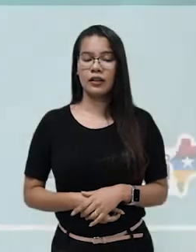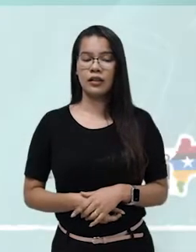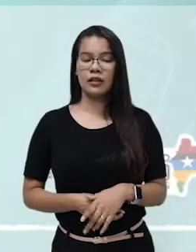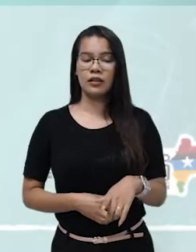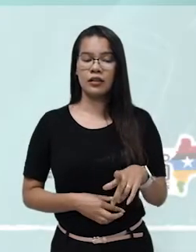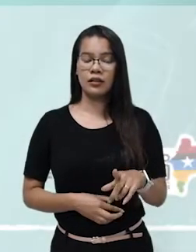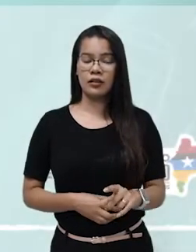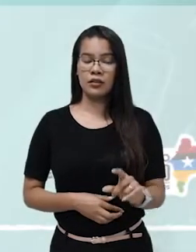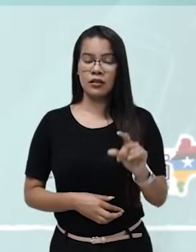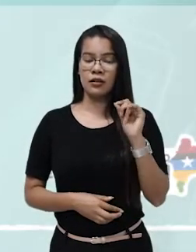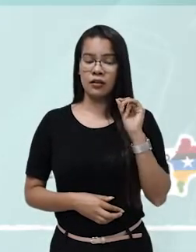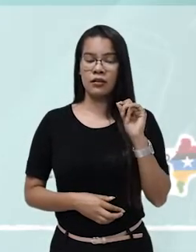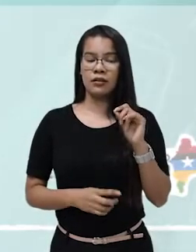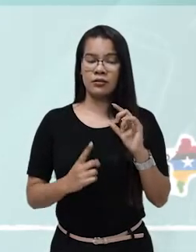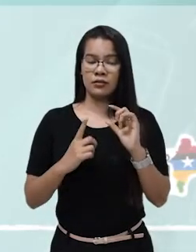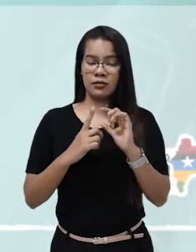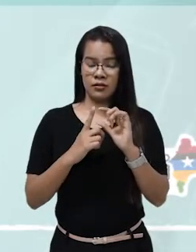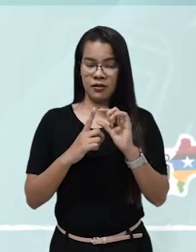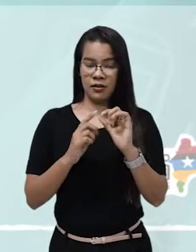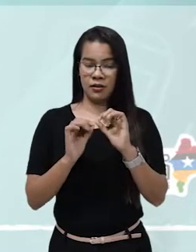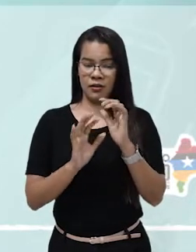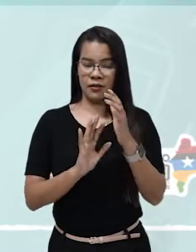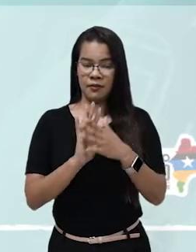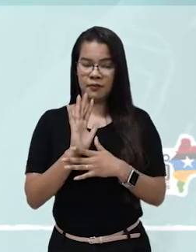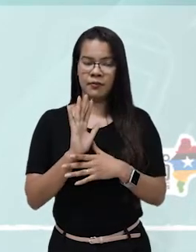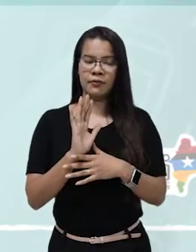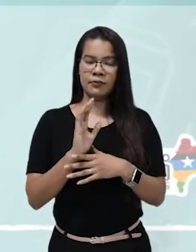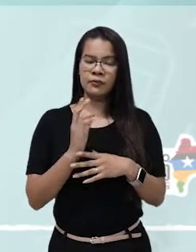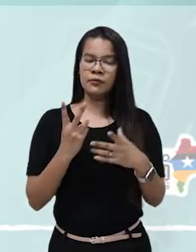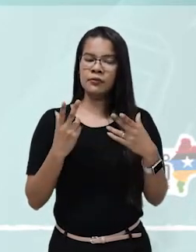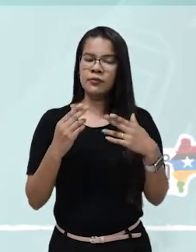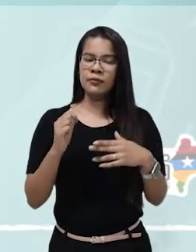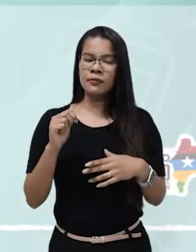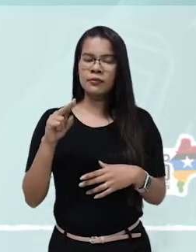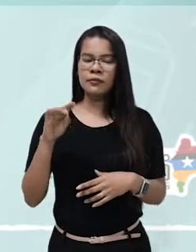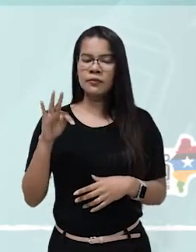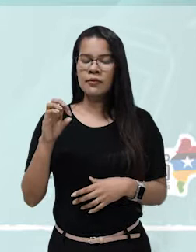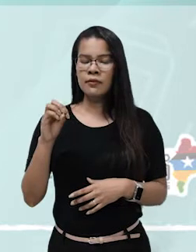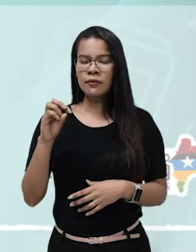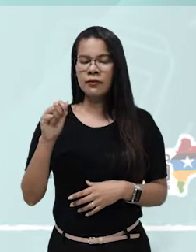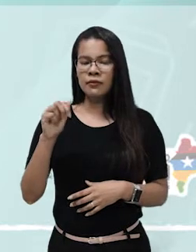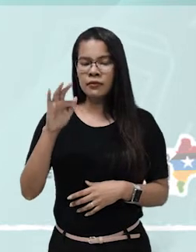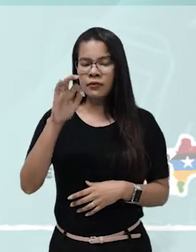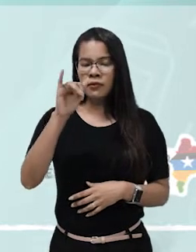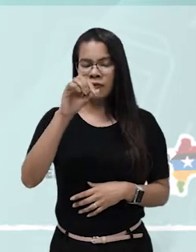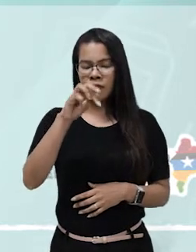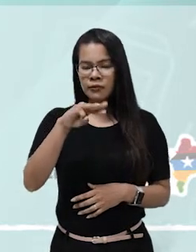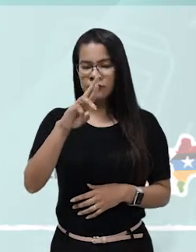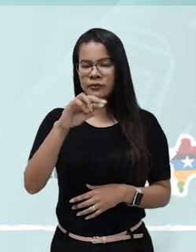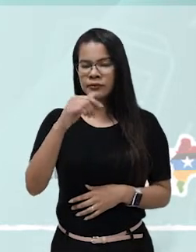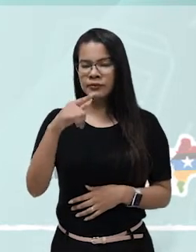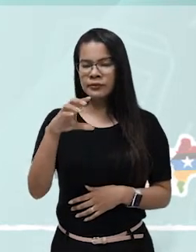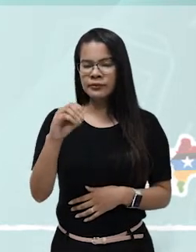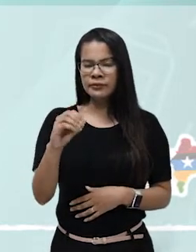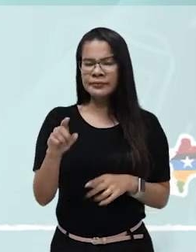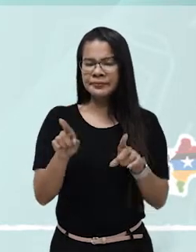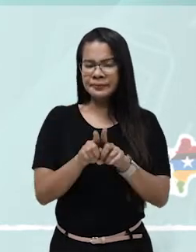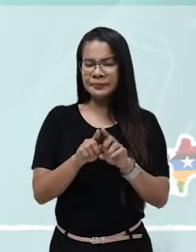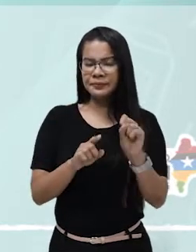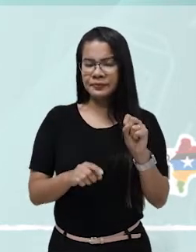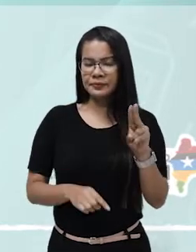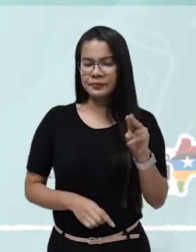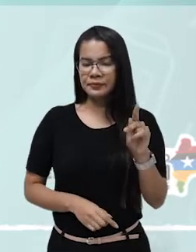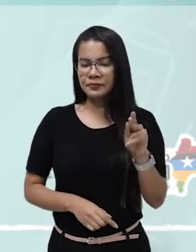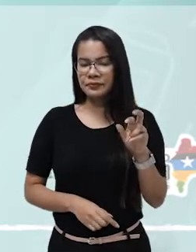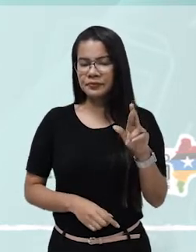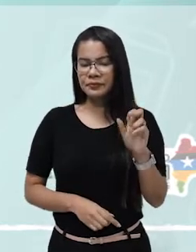Assinale a alternativa em que a palavra formada, assim como autoafirmação e superagradável, é grafada,